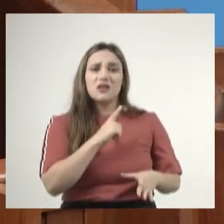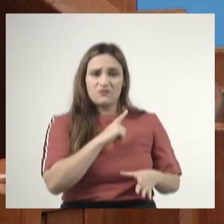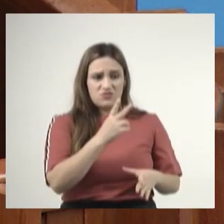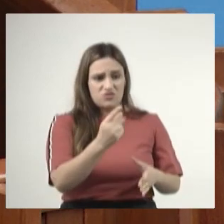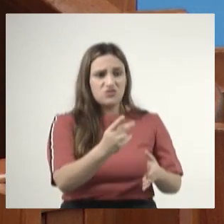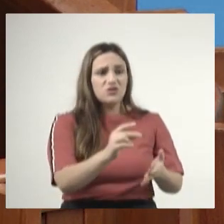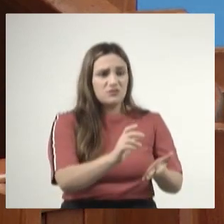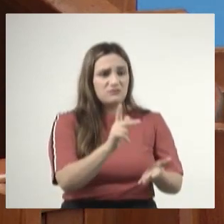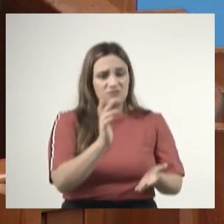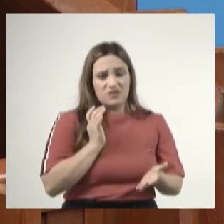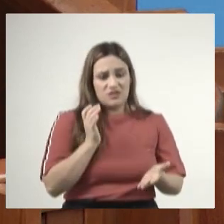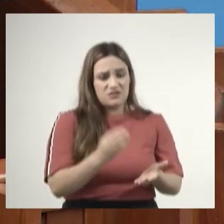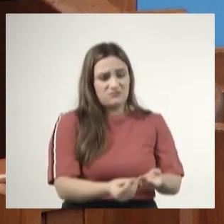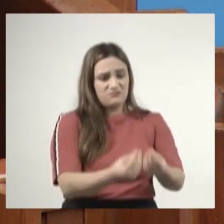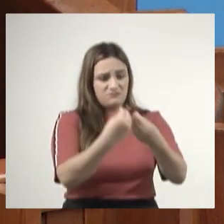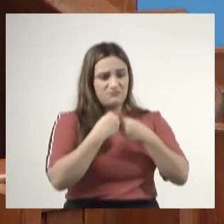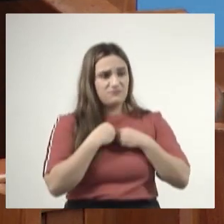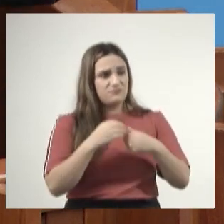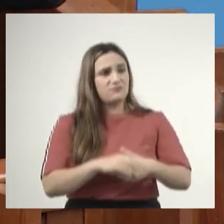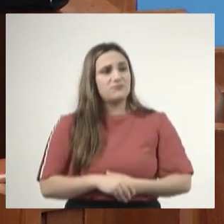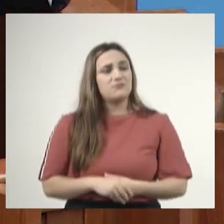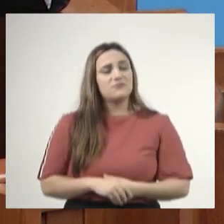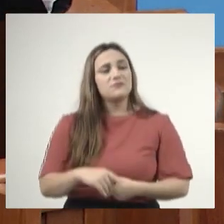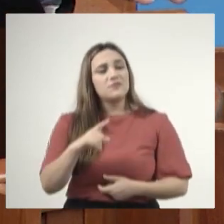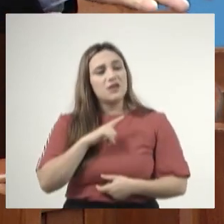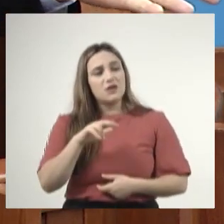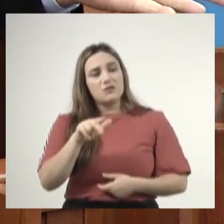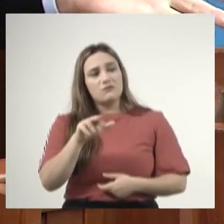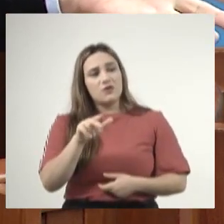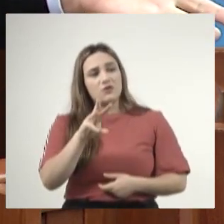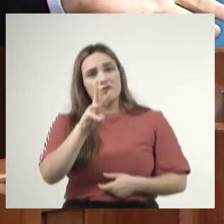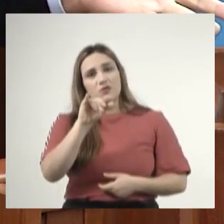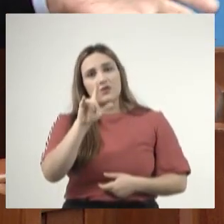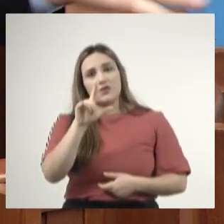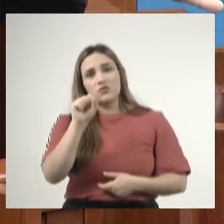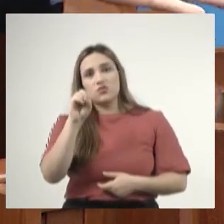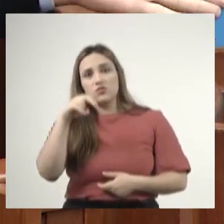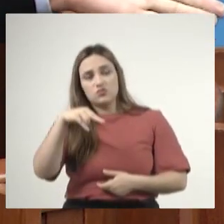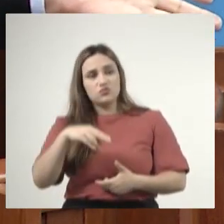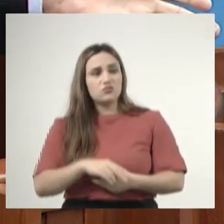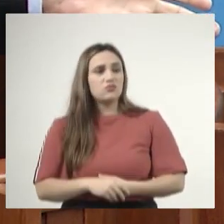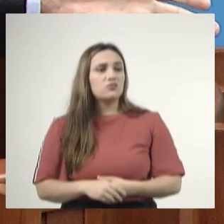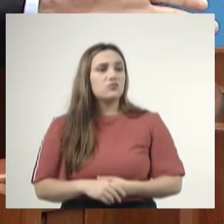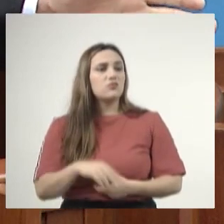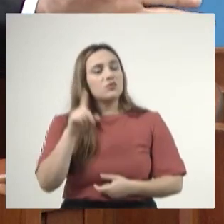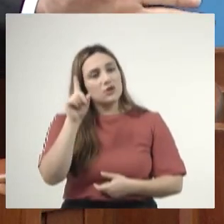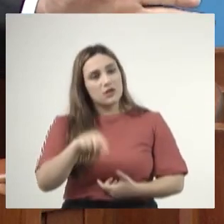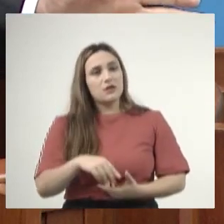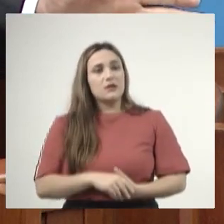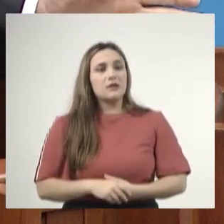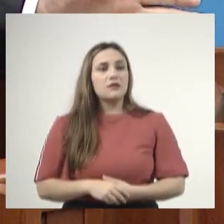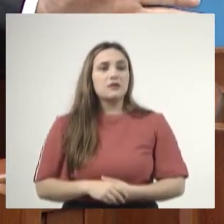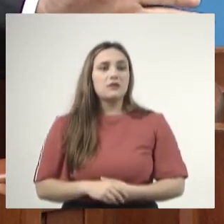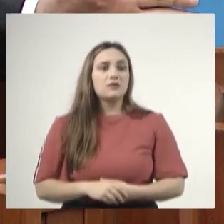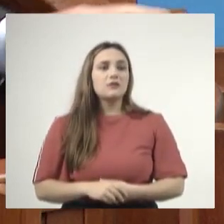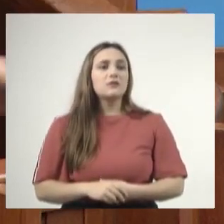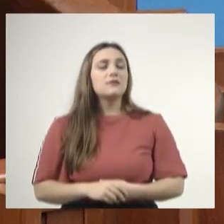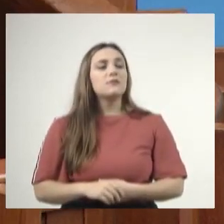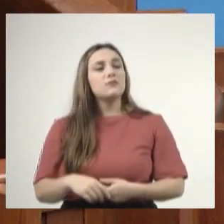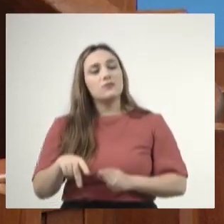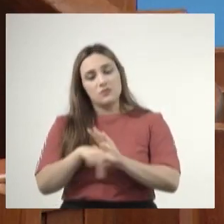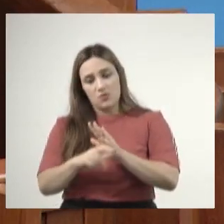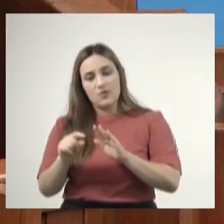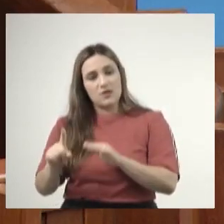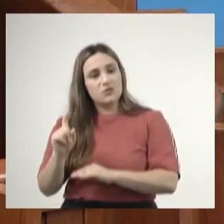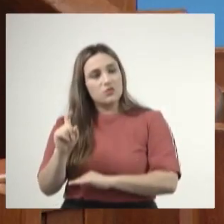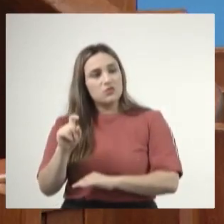de Mato Grosso. Está aí o irmão do seu Wilson Carneiro, que foi o exator de Dourado por muitos anos, está